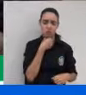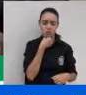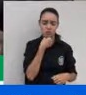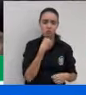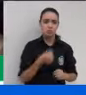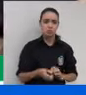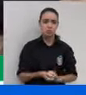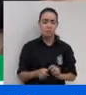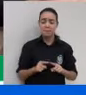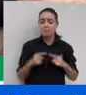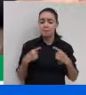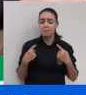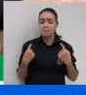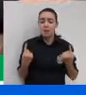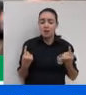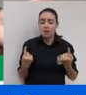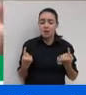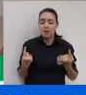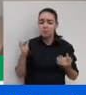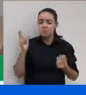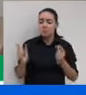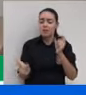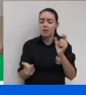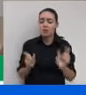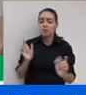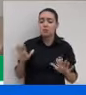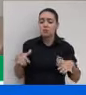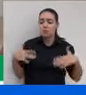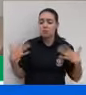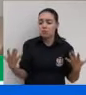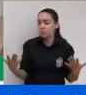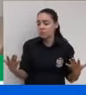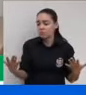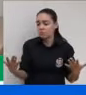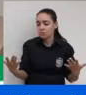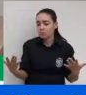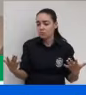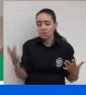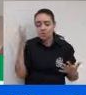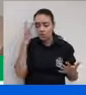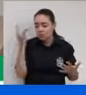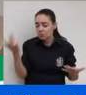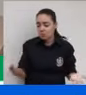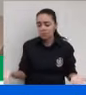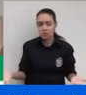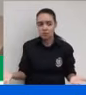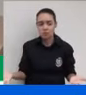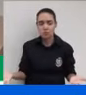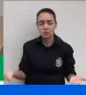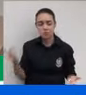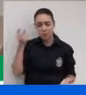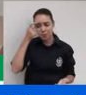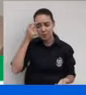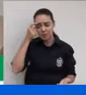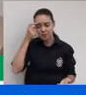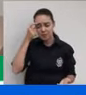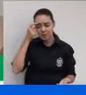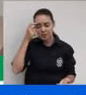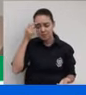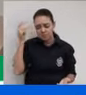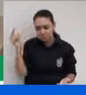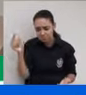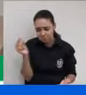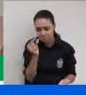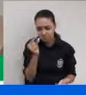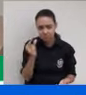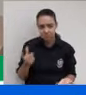temos quem porque o pensamento é mesquinho se você você tiver qualidade você tá morto